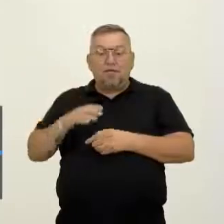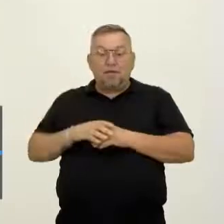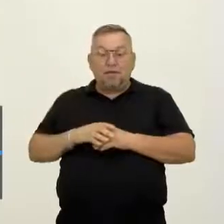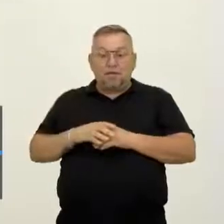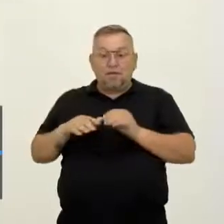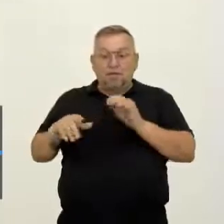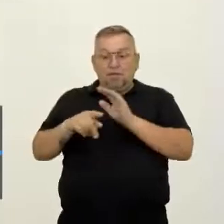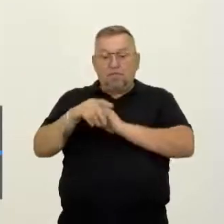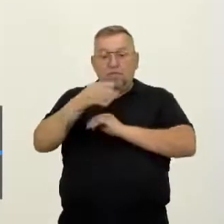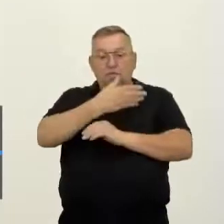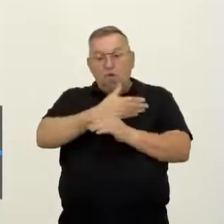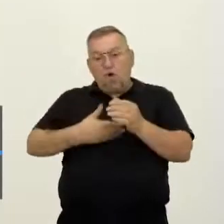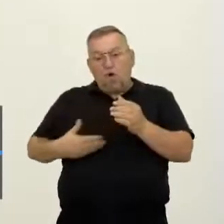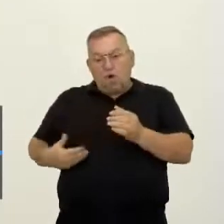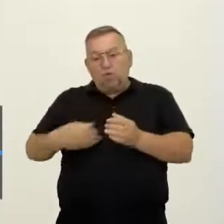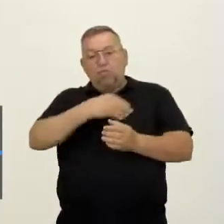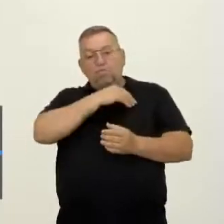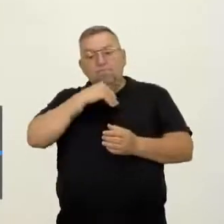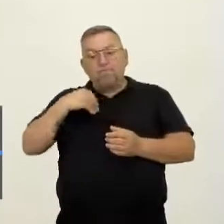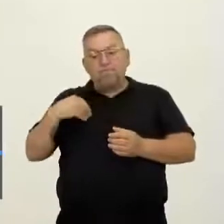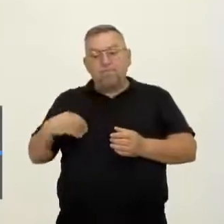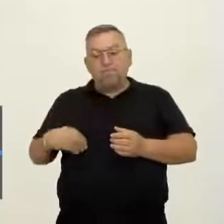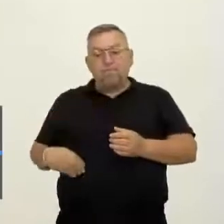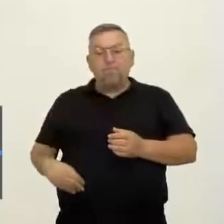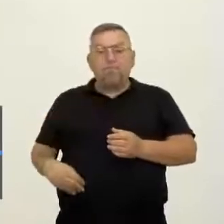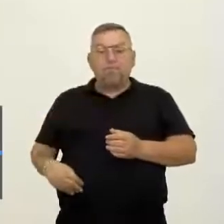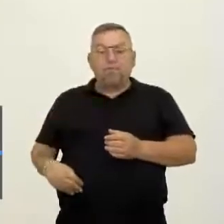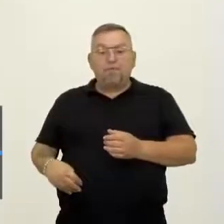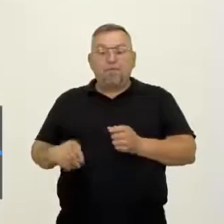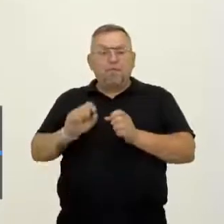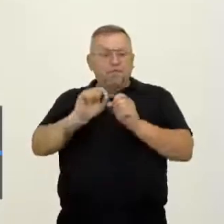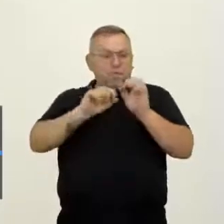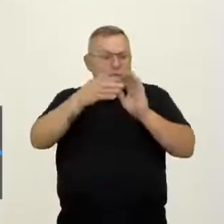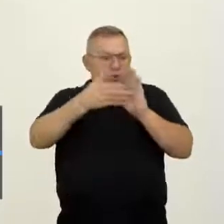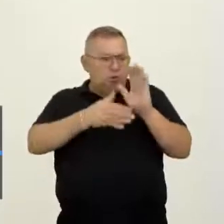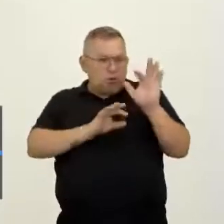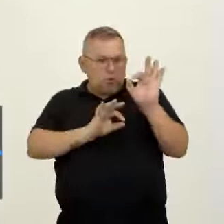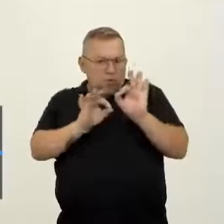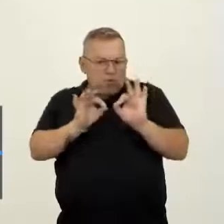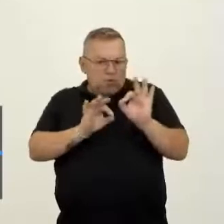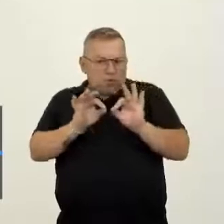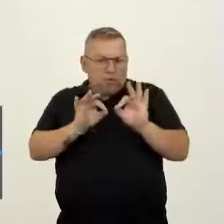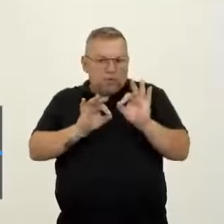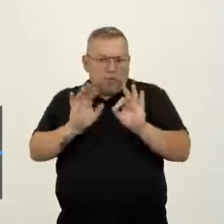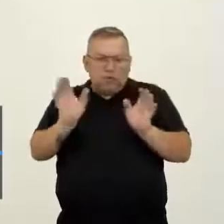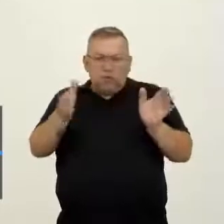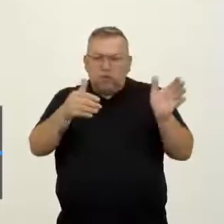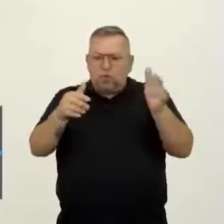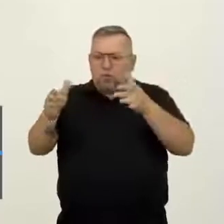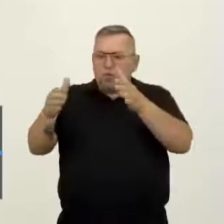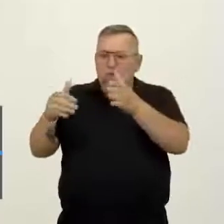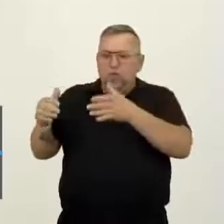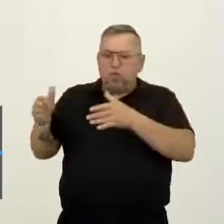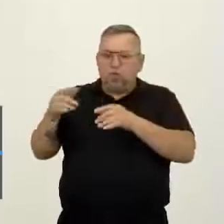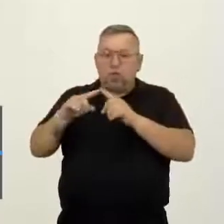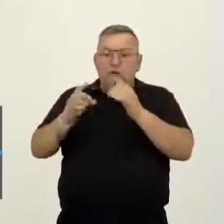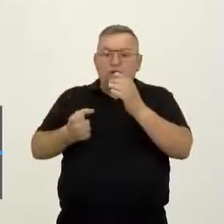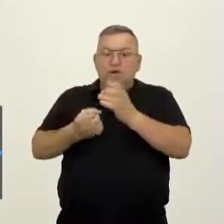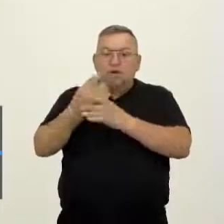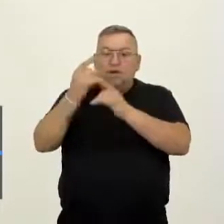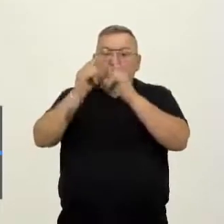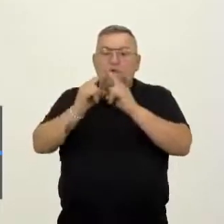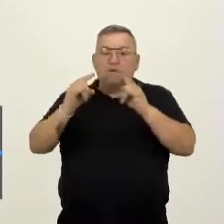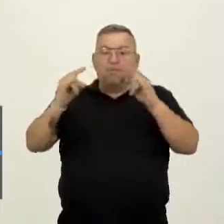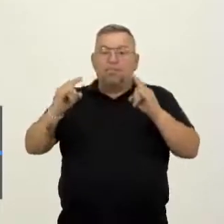o governo, né, chinês, vendo essa situação, fez um planejamento político e juntou esses artistas de rua e fundou o